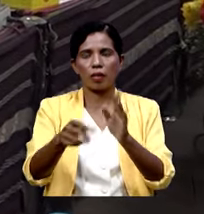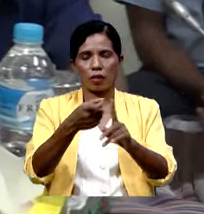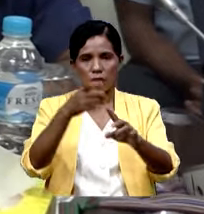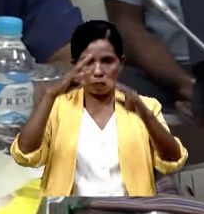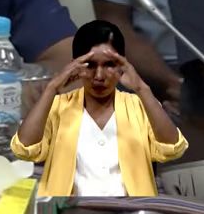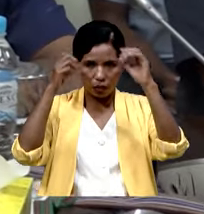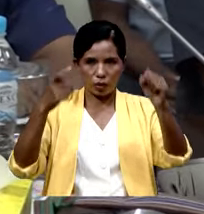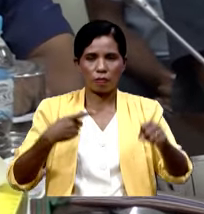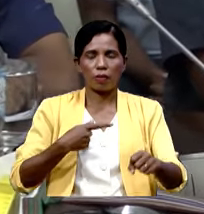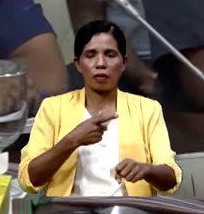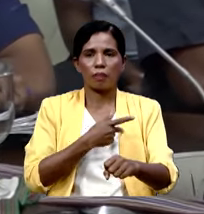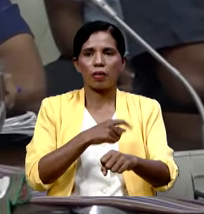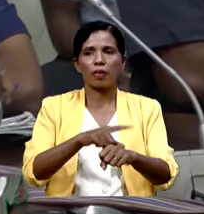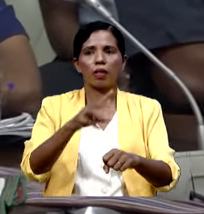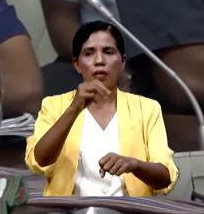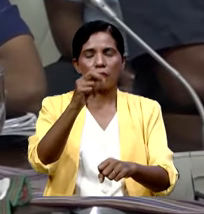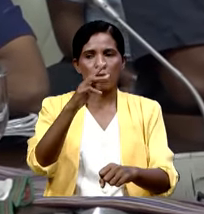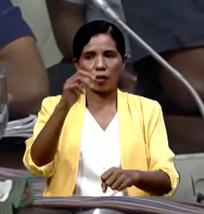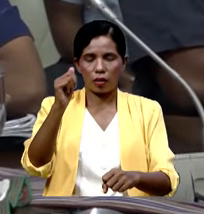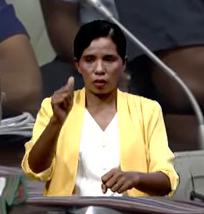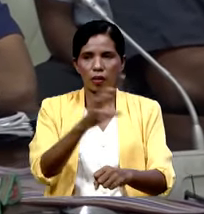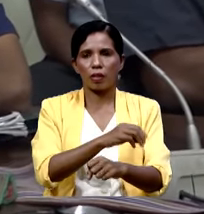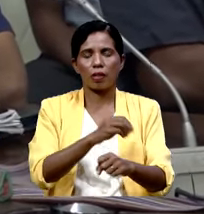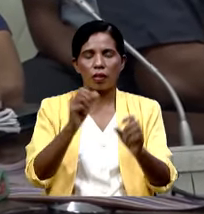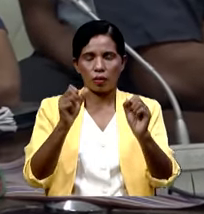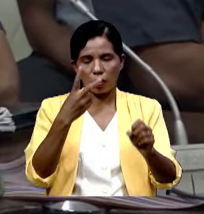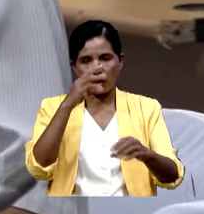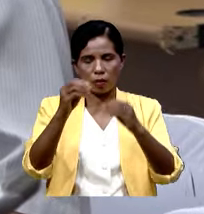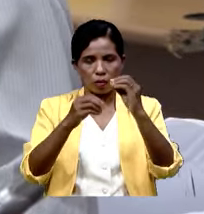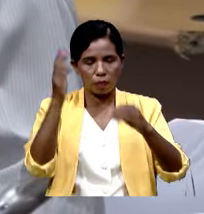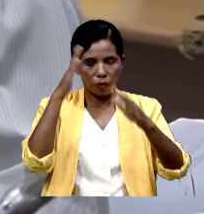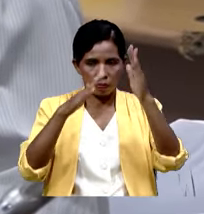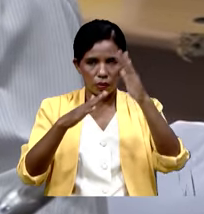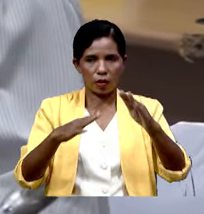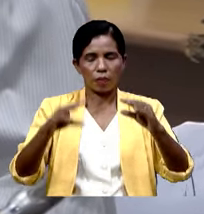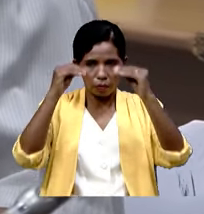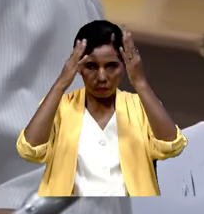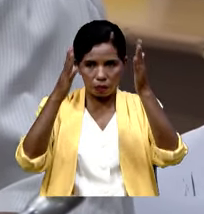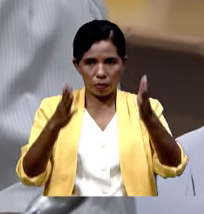presidente do Parlamento Nacional, Maria Fernanda Lai, ato resolve o problema professor